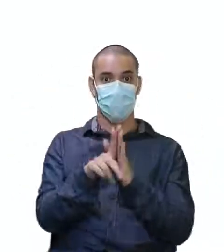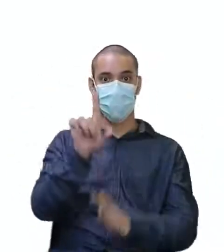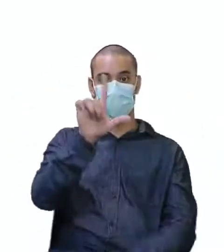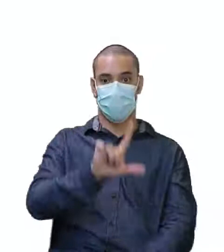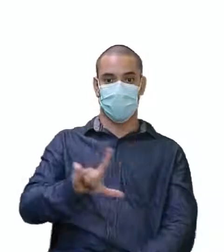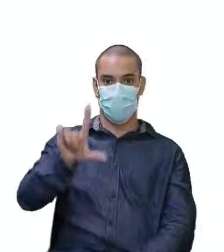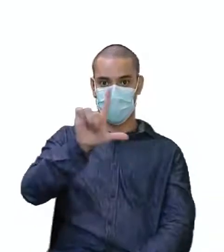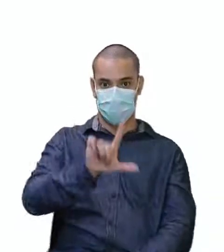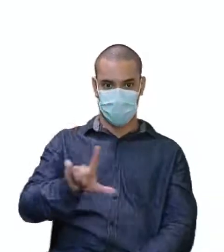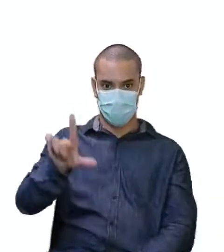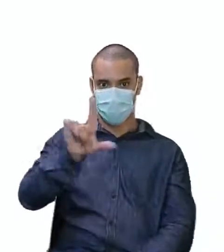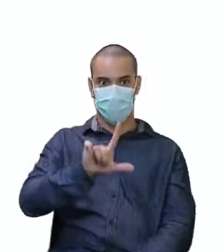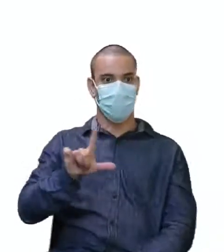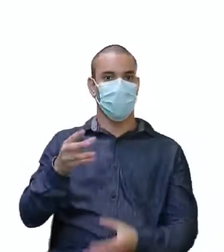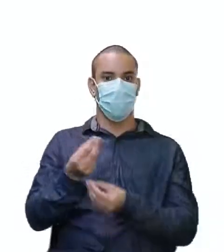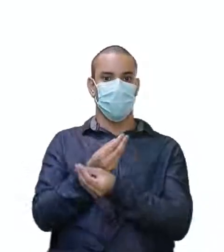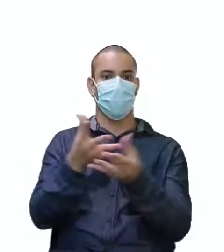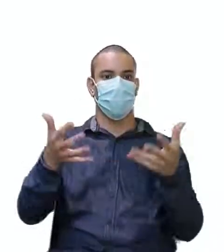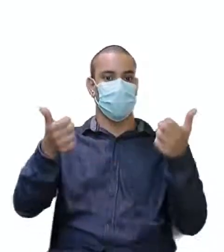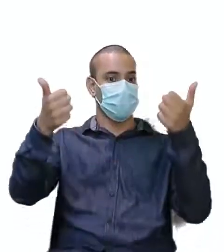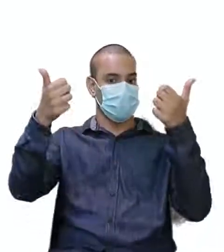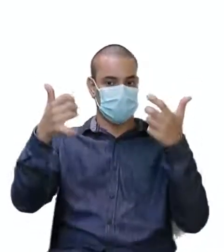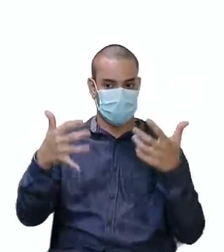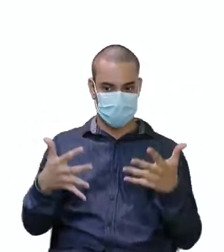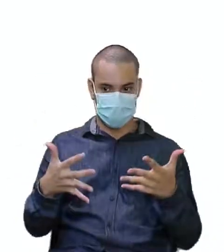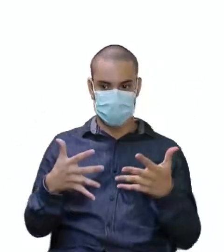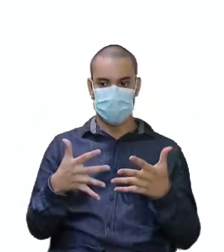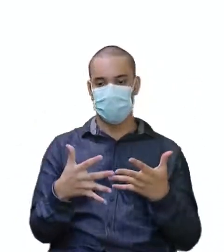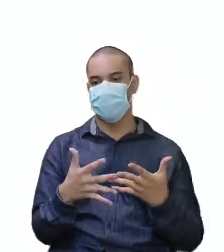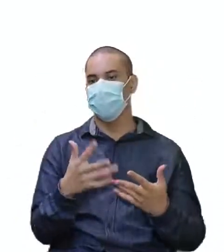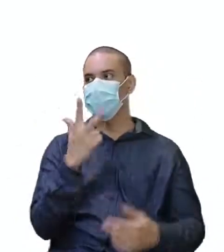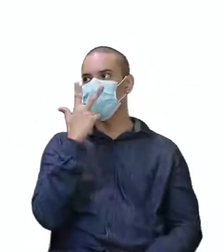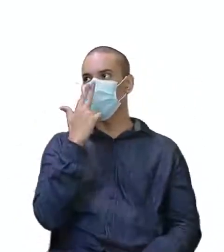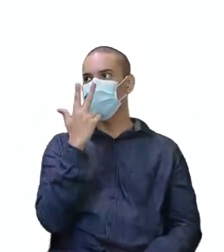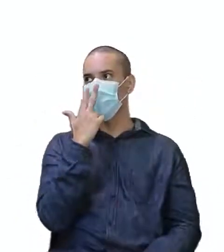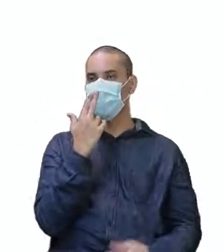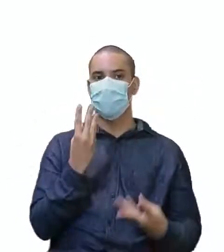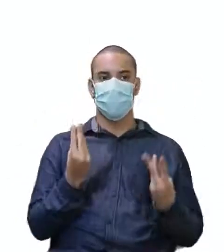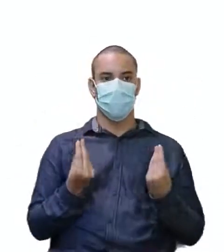literatura que dá essas definições, ela é um pouco...